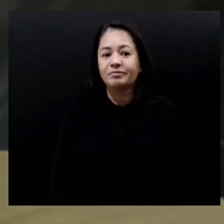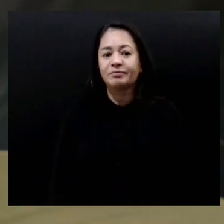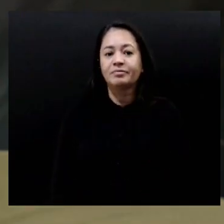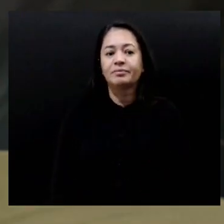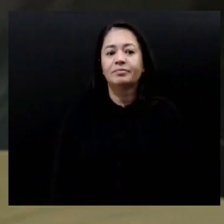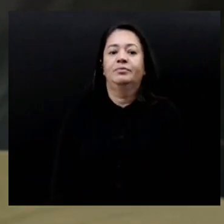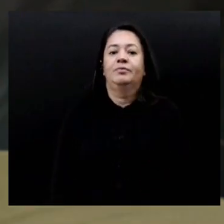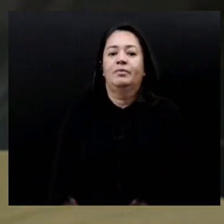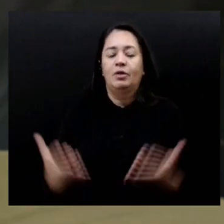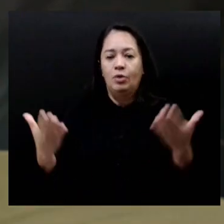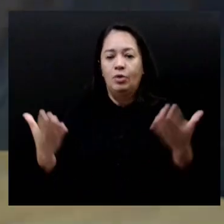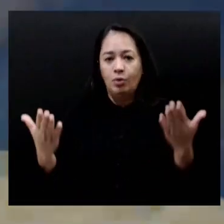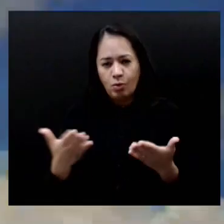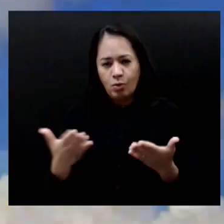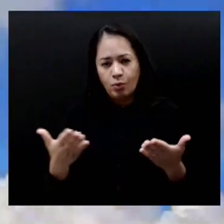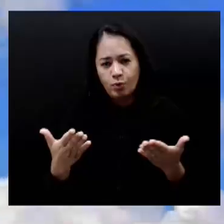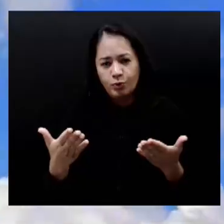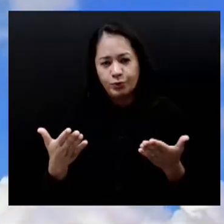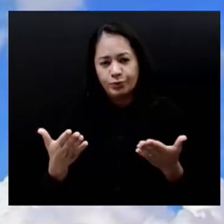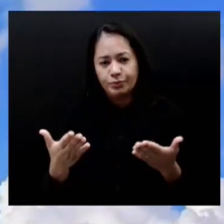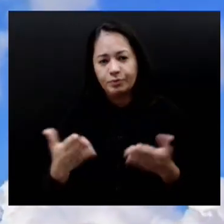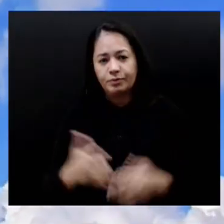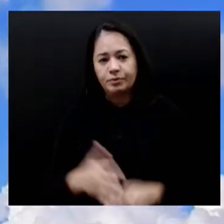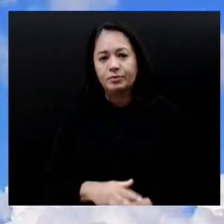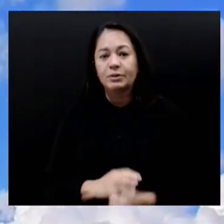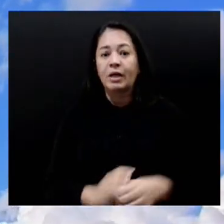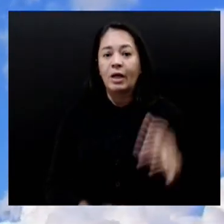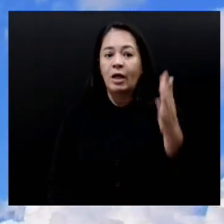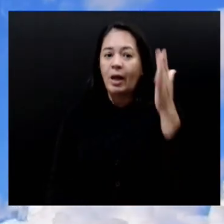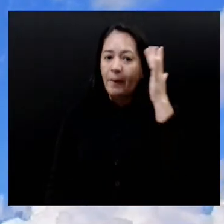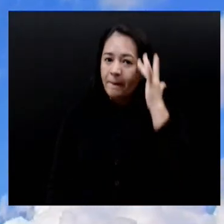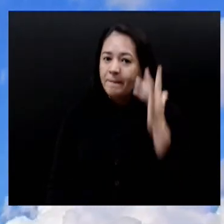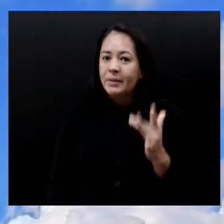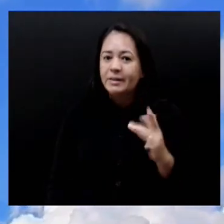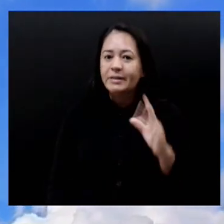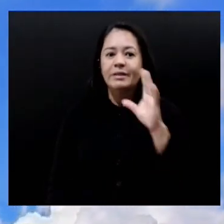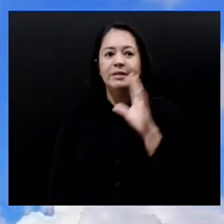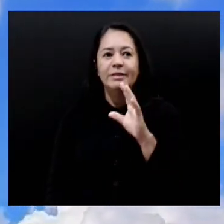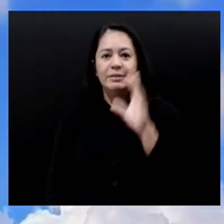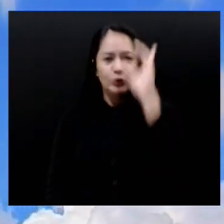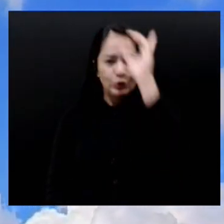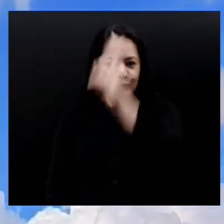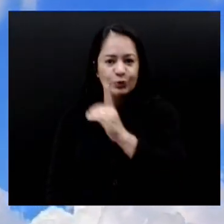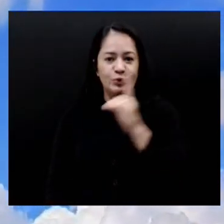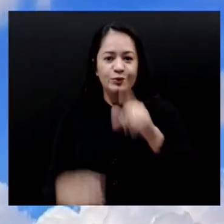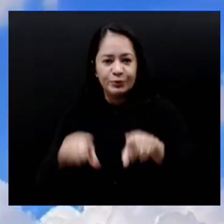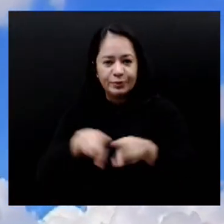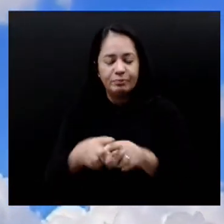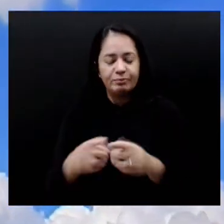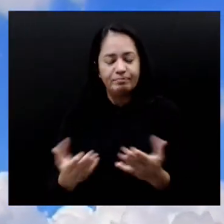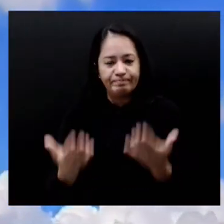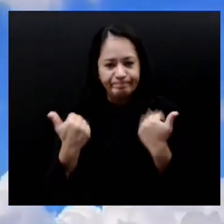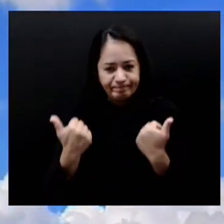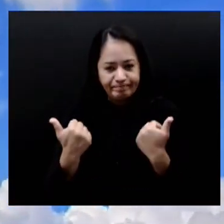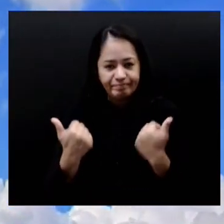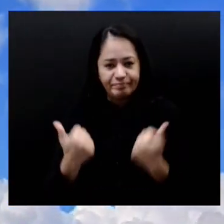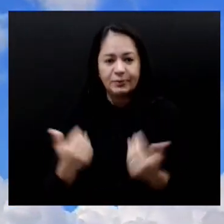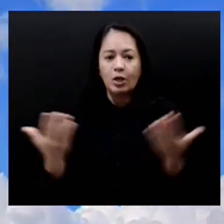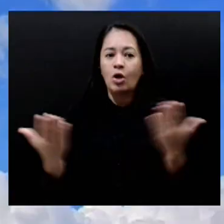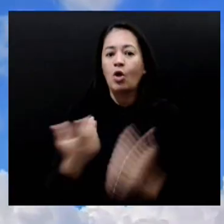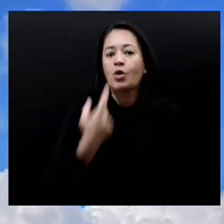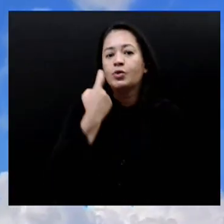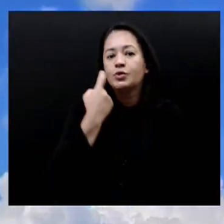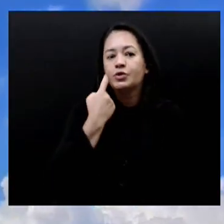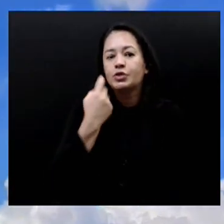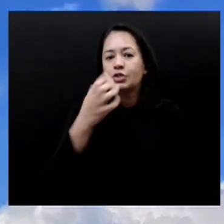hoje e para amanhã e para domingo. Vamos lá, então. Hoje, sexta-feira, mínima 9,